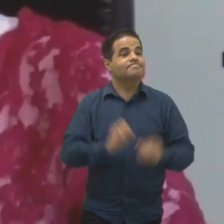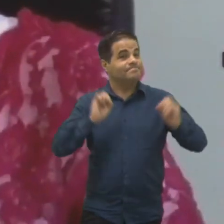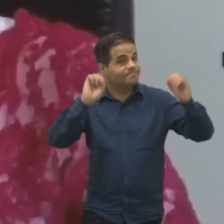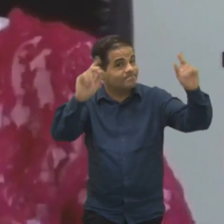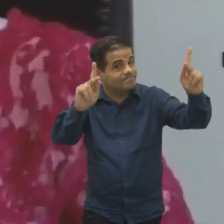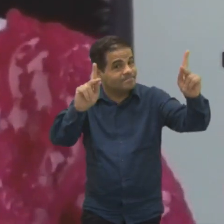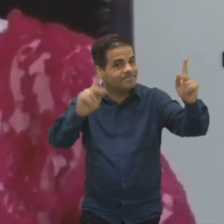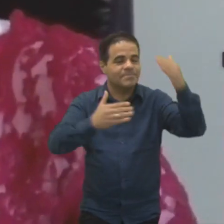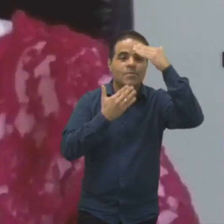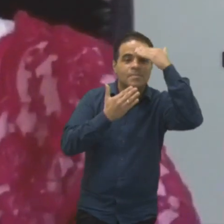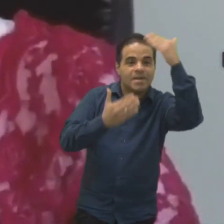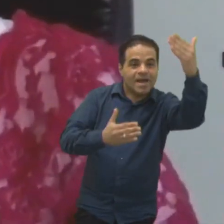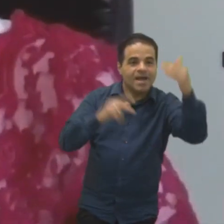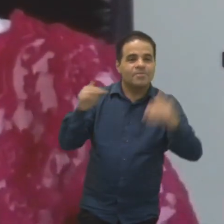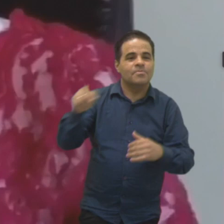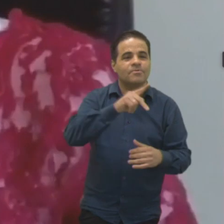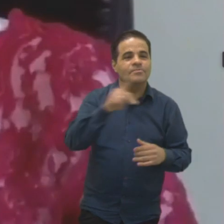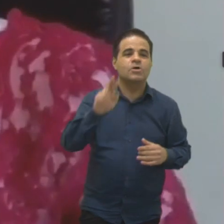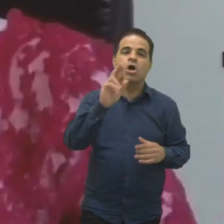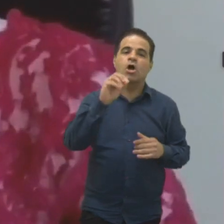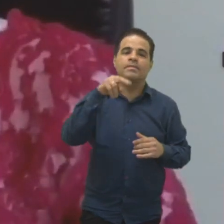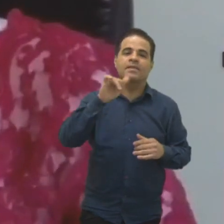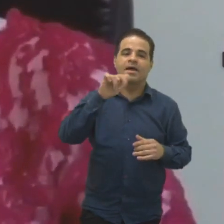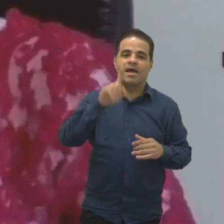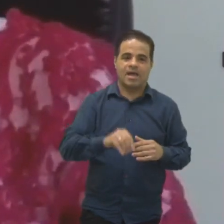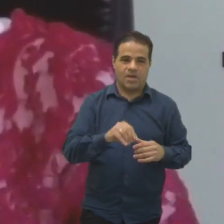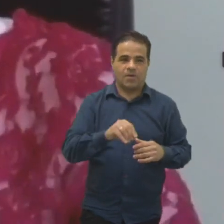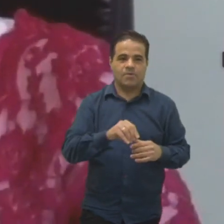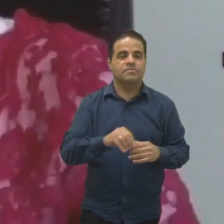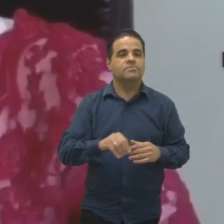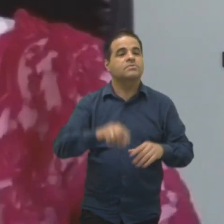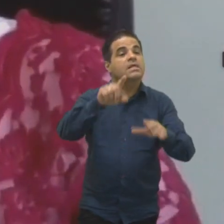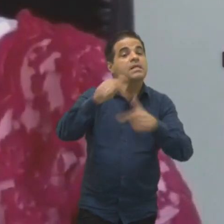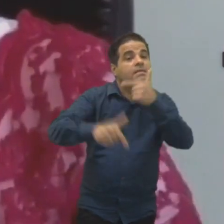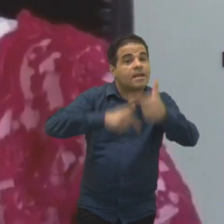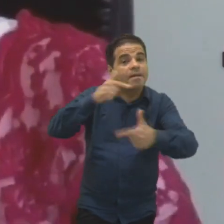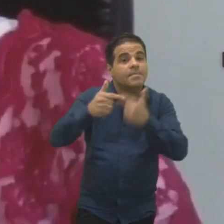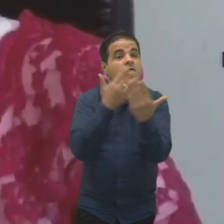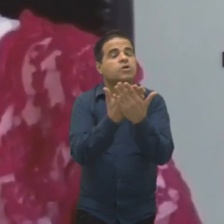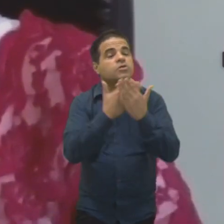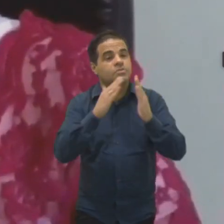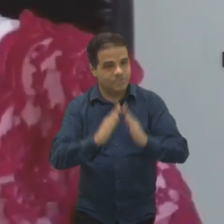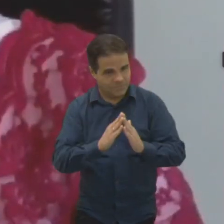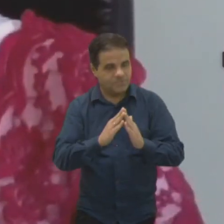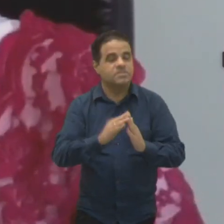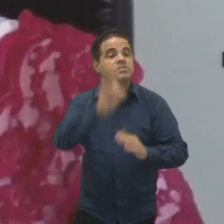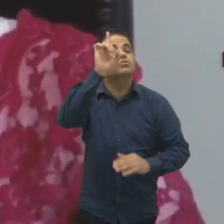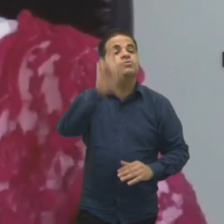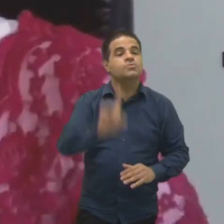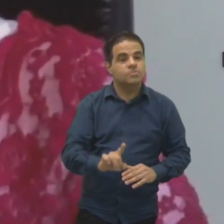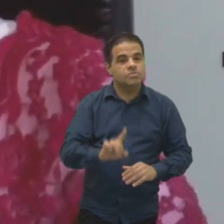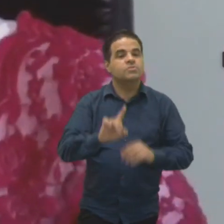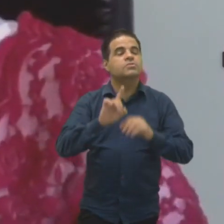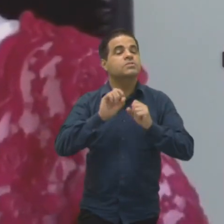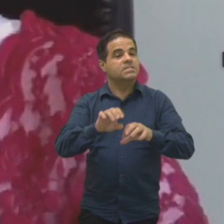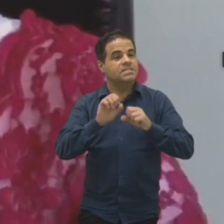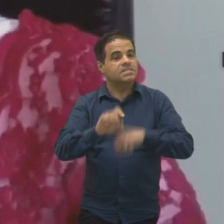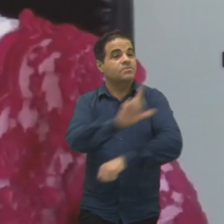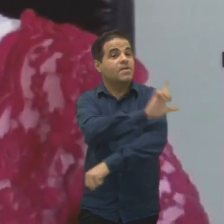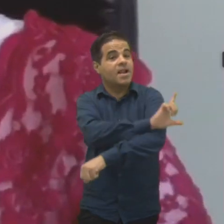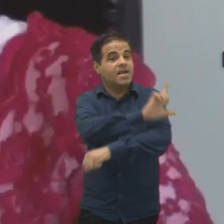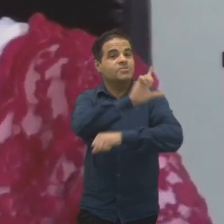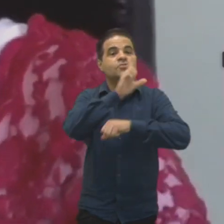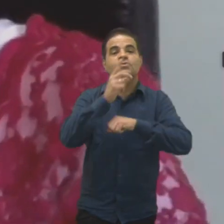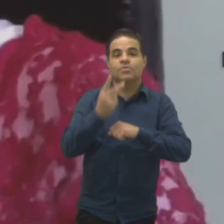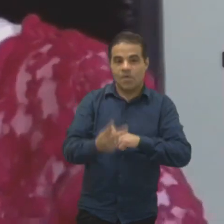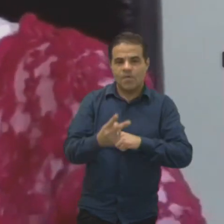Ok. Obrigada, professor Ronaldo. O professor Ronaldo leciona na Escola Carlos Gomes da Diretoria de Ensino Leste 2.